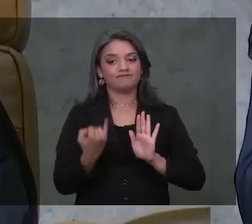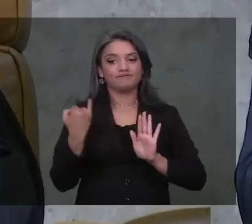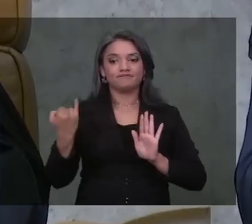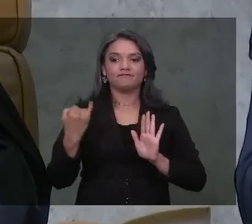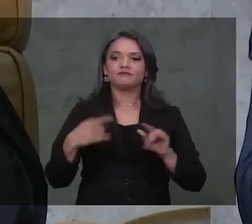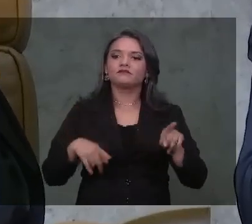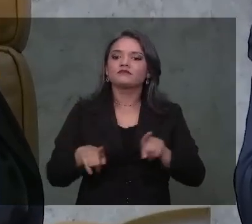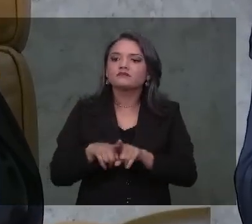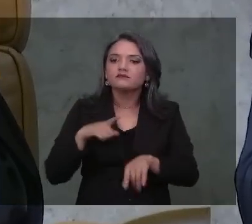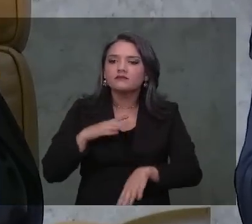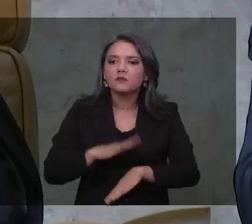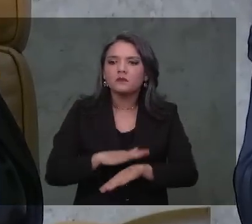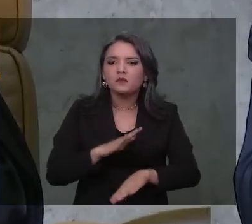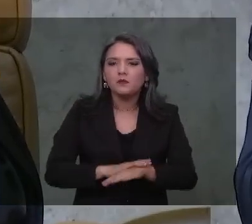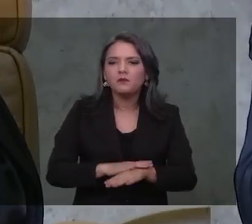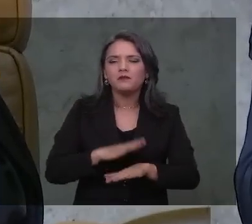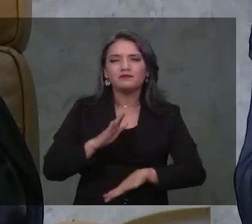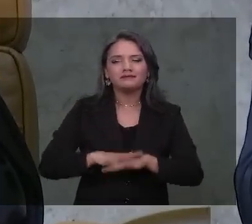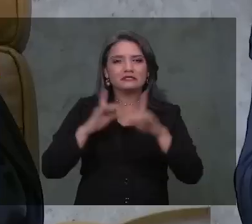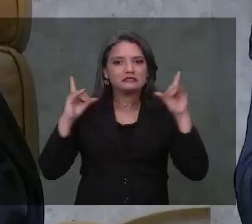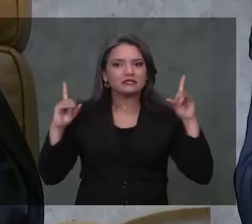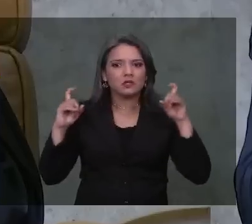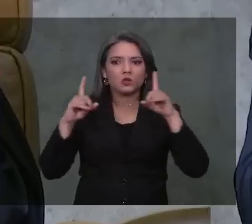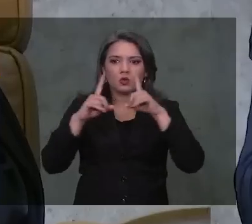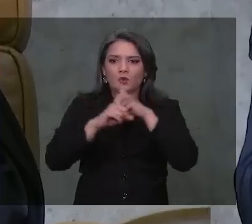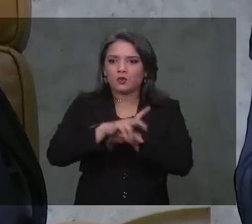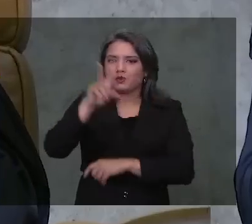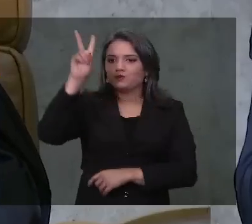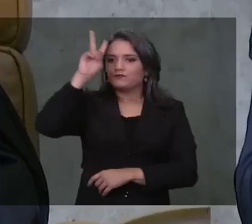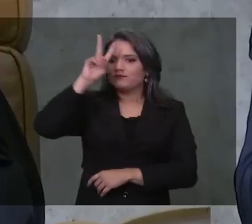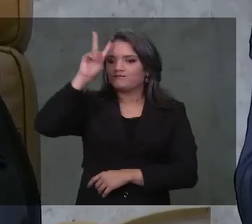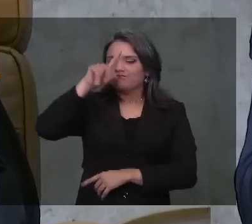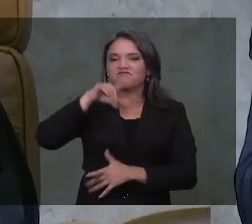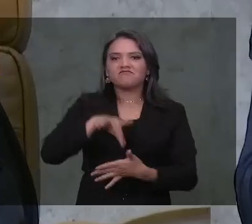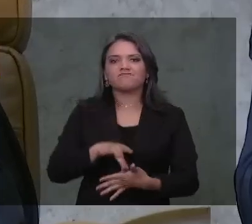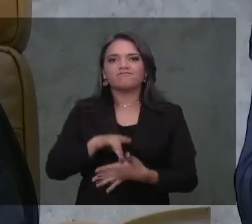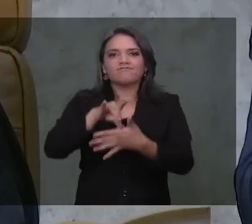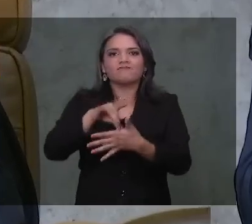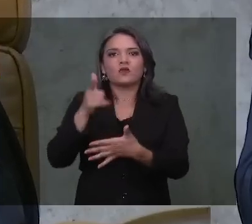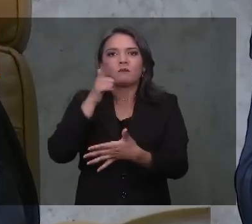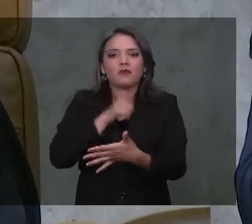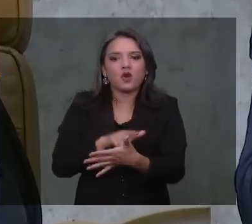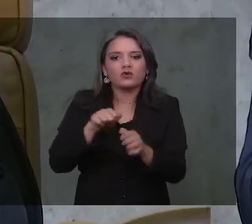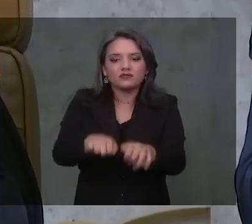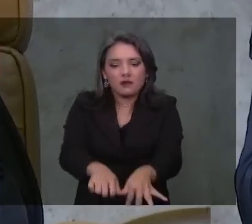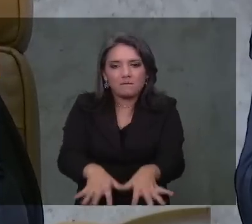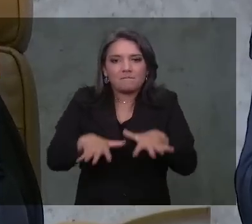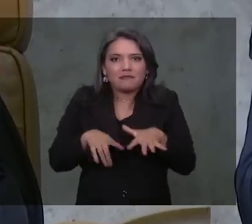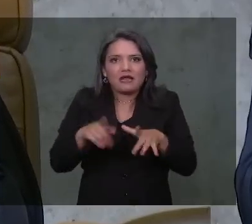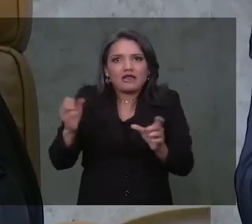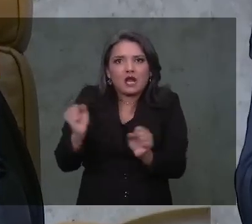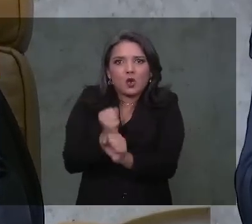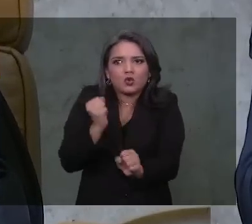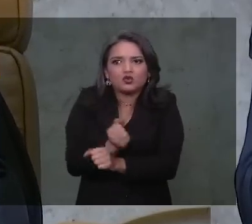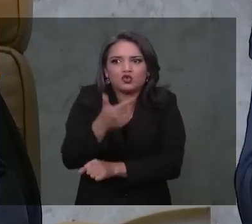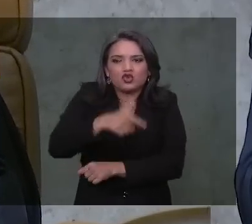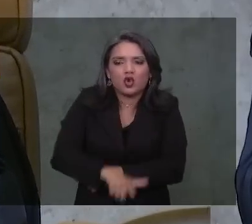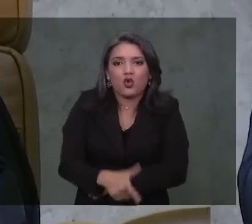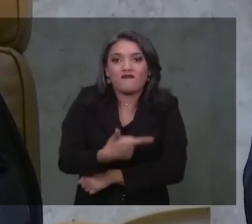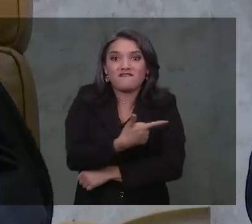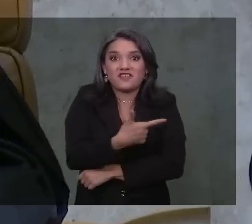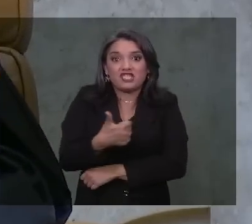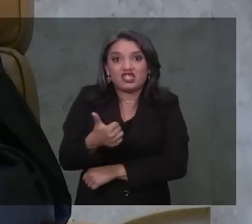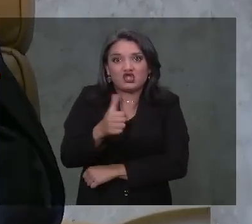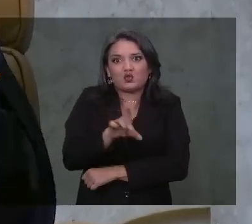um dos momentos mais dramáticos de nossa história, liderou a reconstrução desse plenário em 21 dias, de modo a